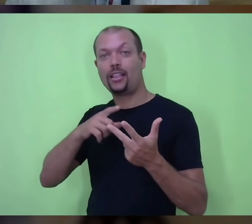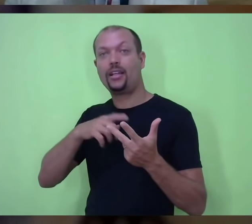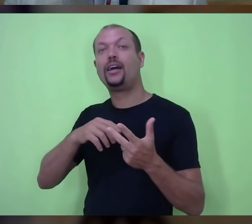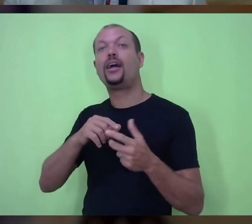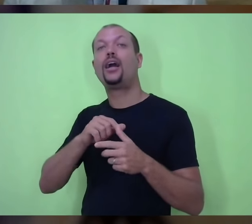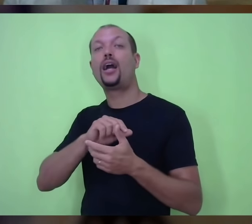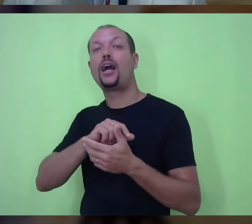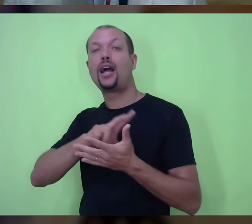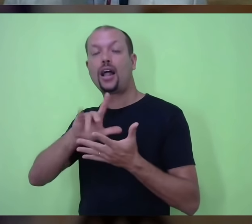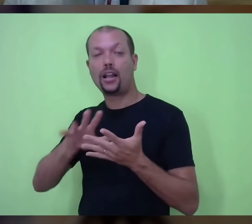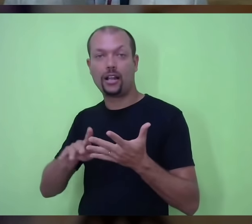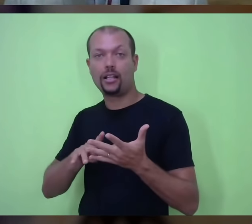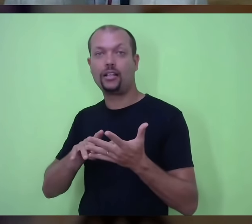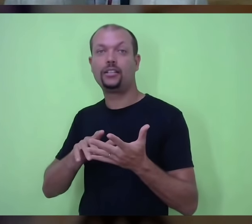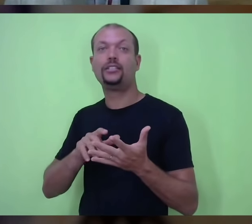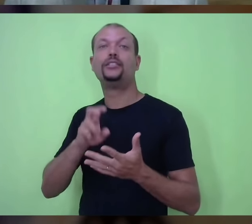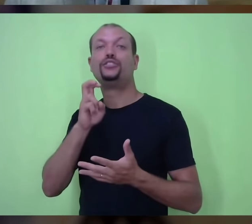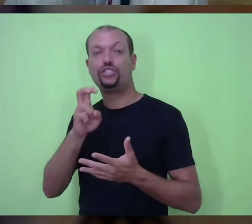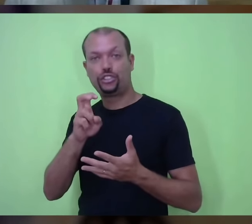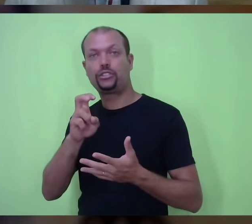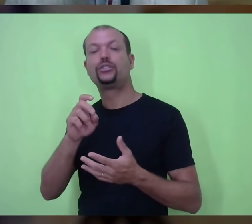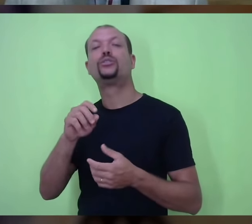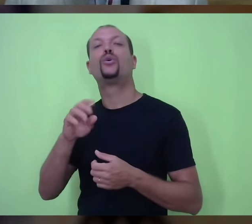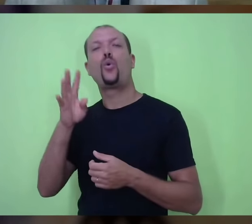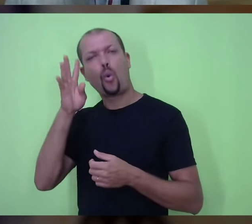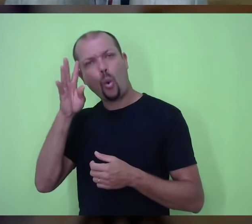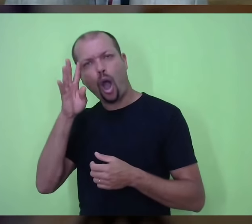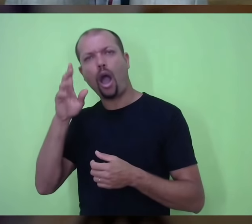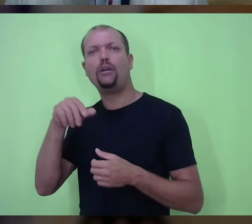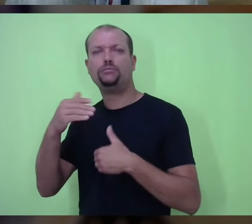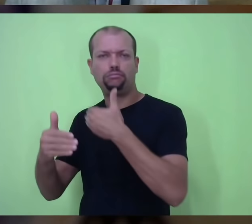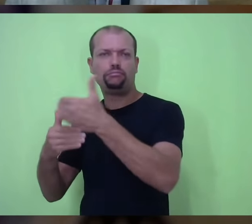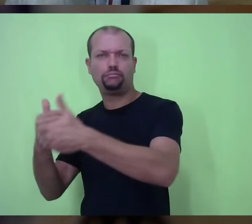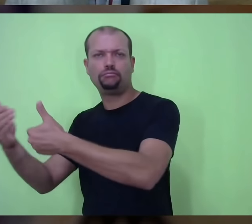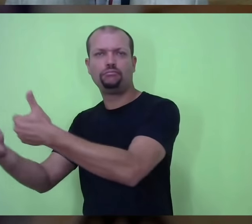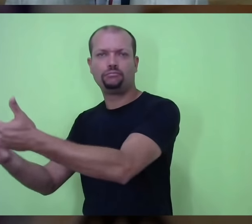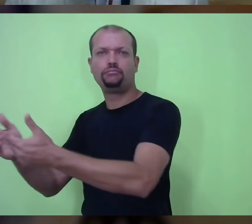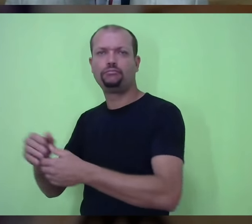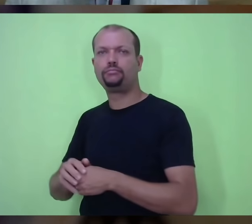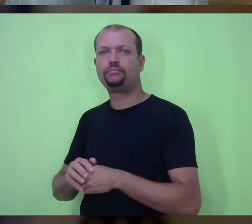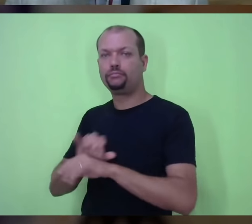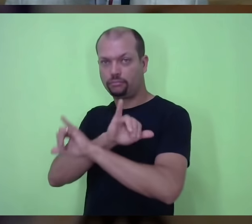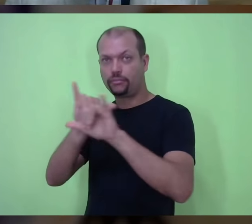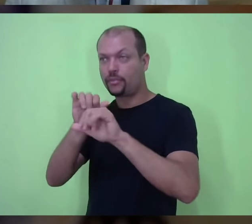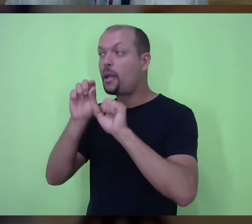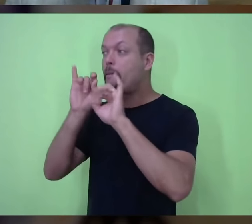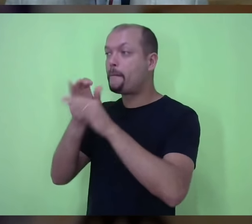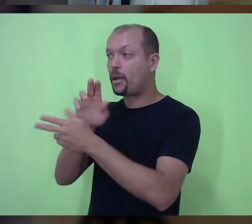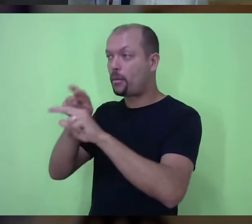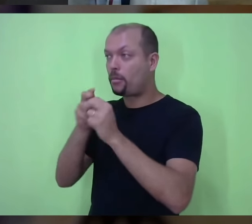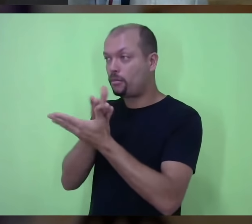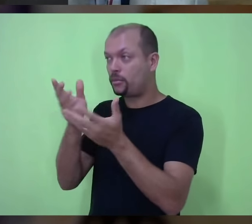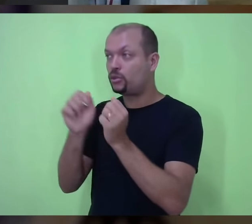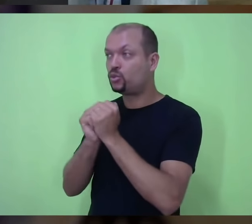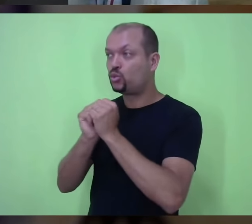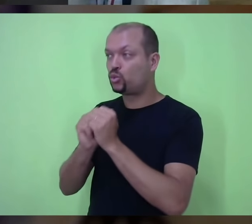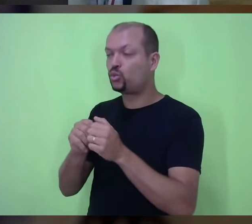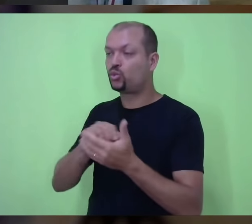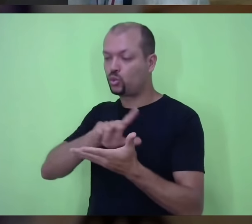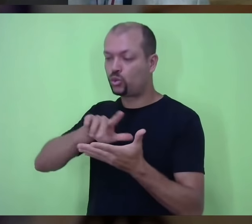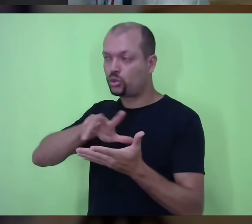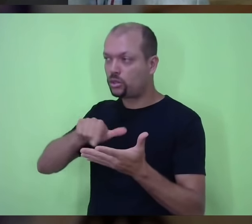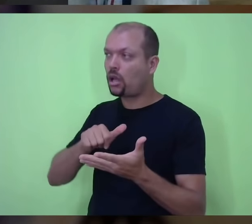número 5, sortearemos o quarto livro, na lição número 6, o quinto livro, e assim vamos compartilhando essa bênção com você. Temos a lição da